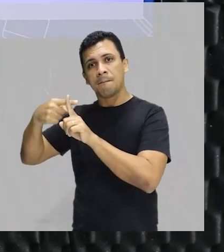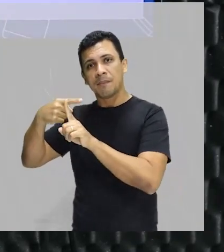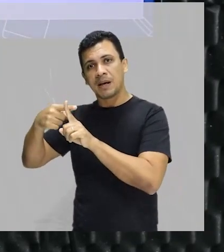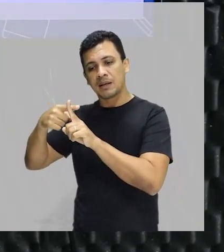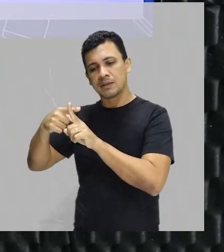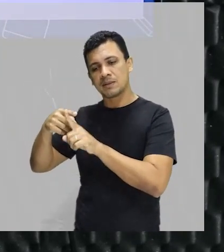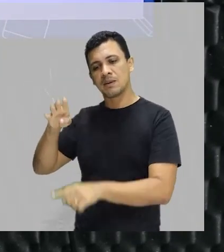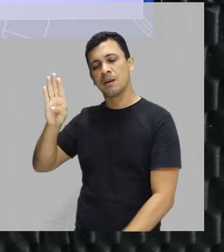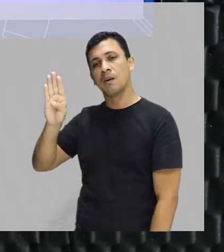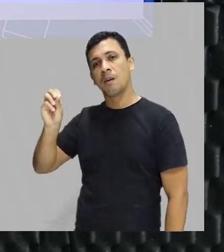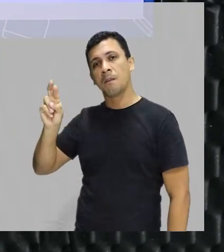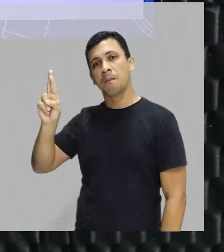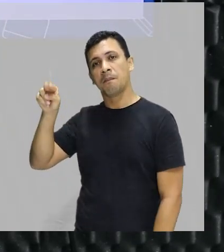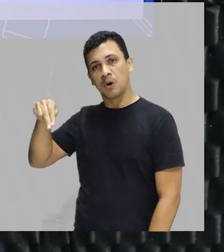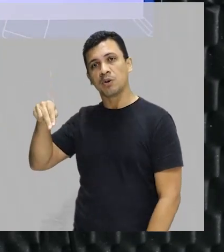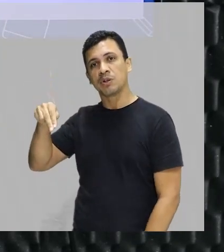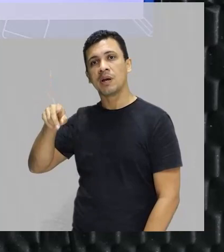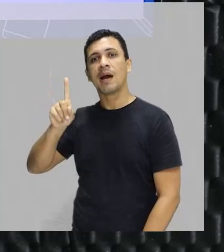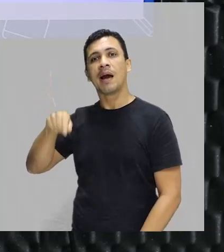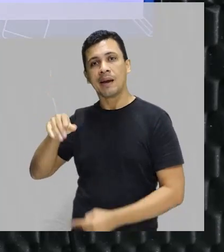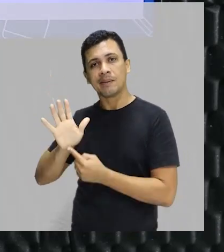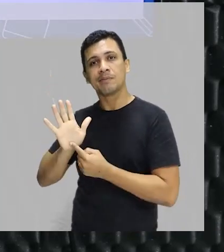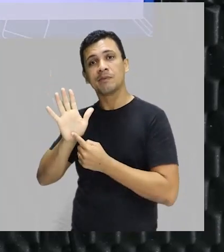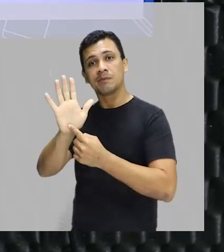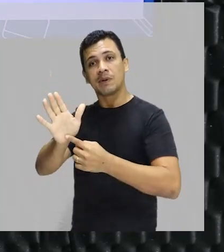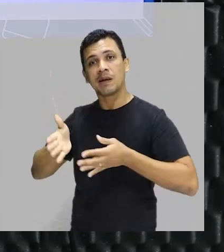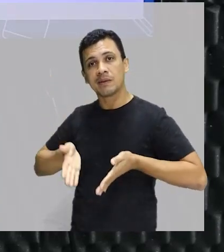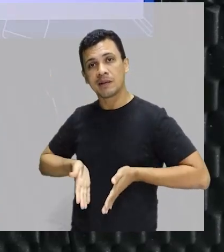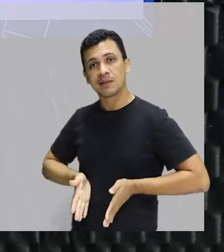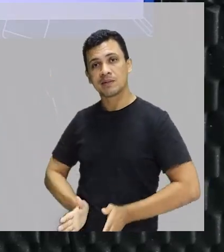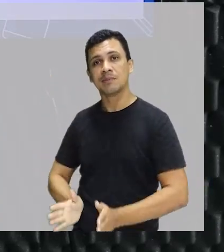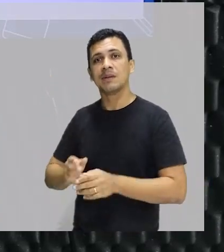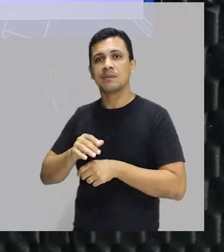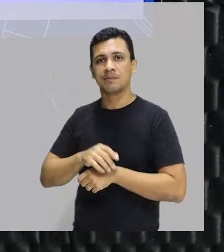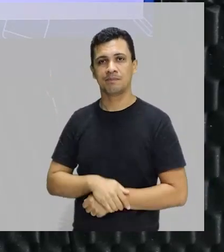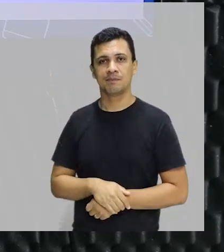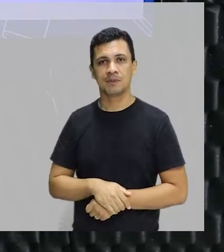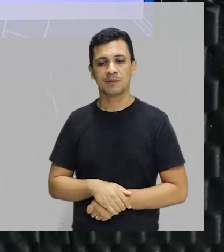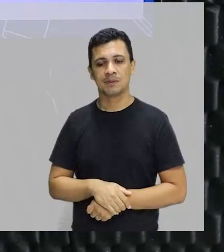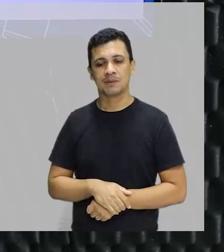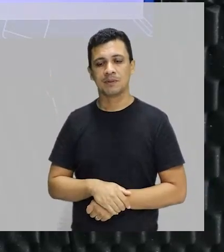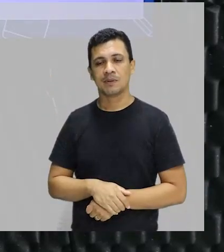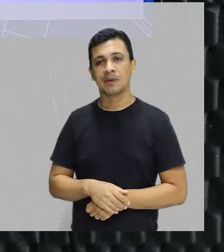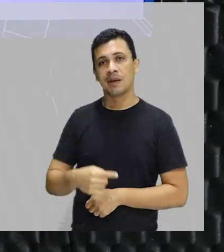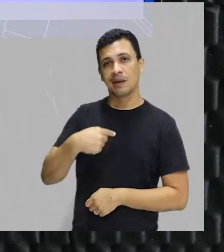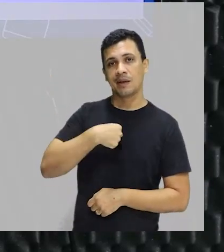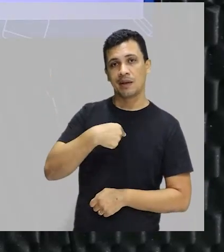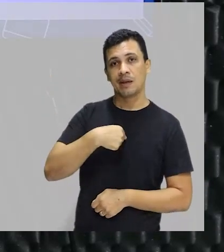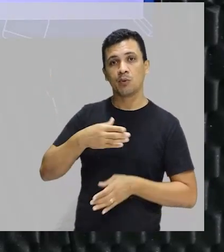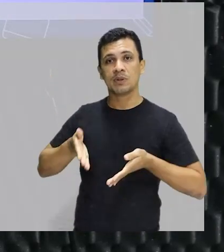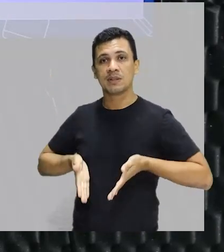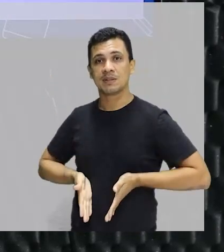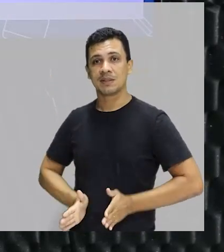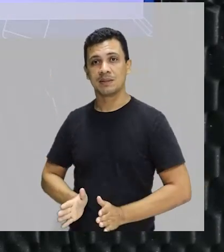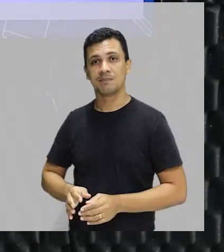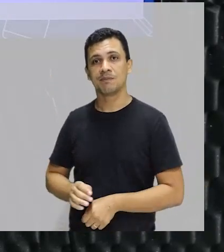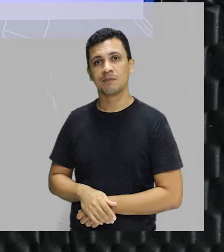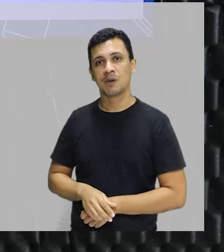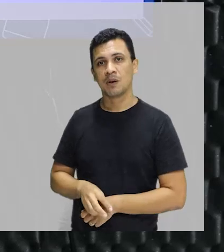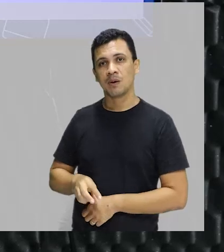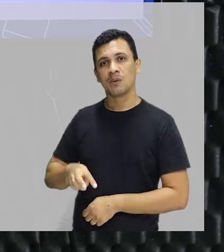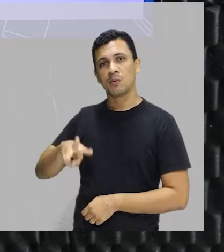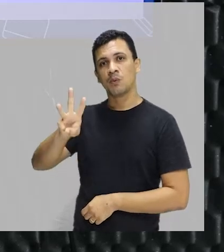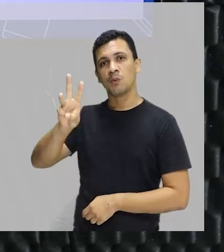born é representação de nascimento. I am born. I was born. Eu nasci em